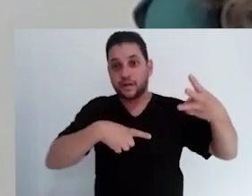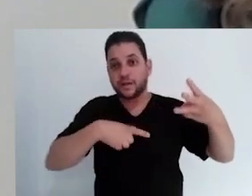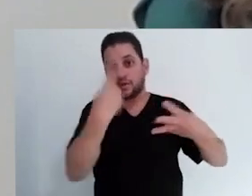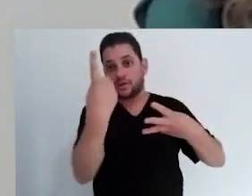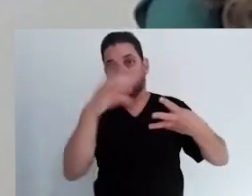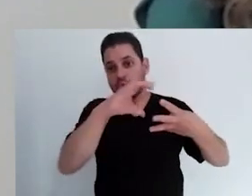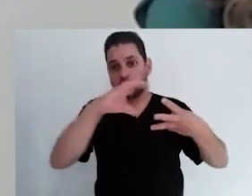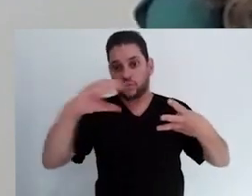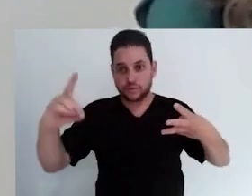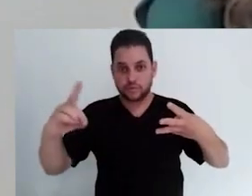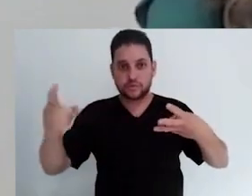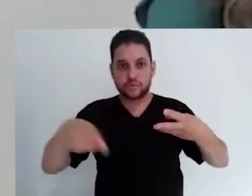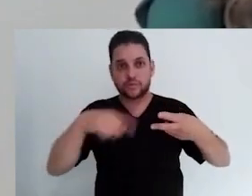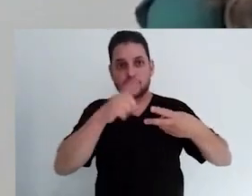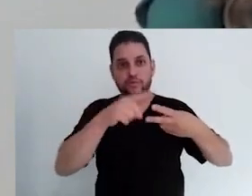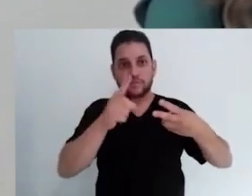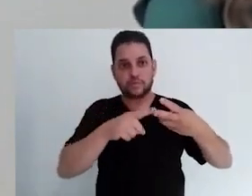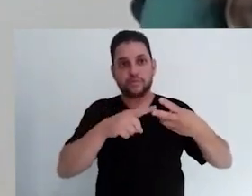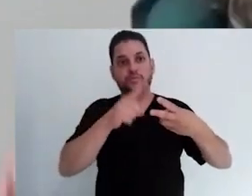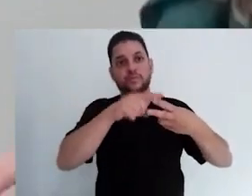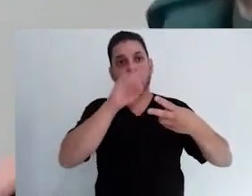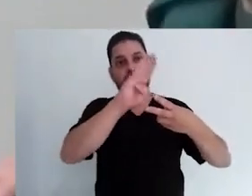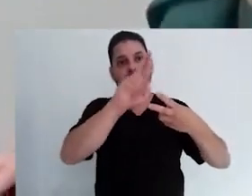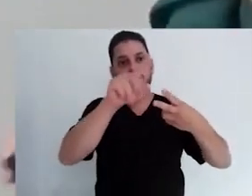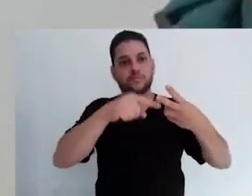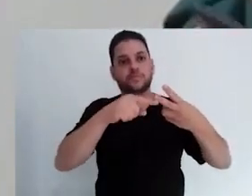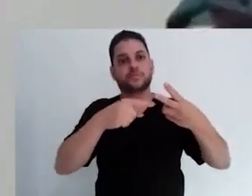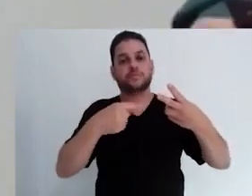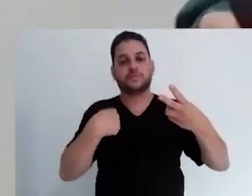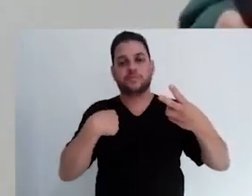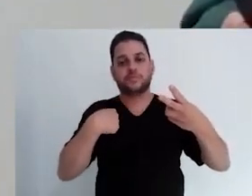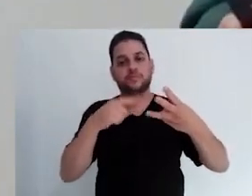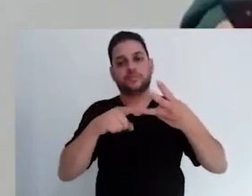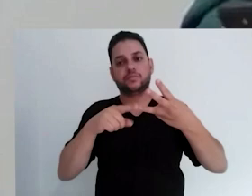Bruno, 2º núcleo sou eu, 3º núcleo, o Dr. Pedro.